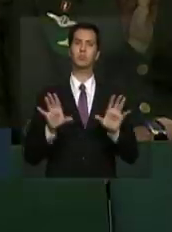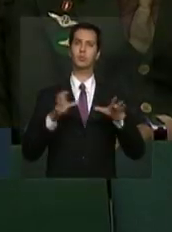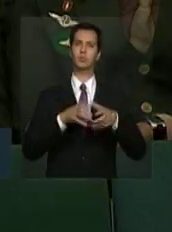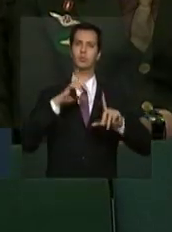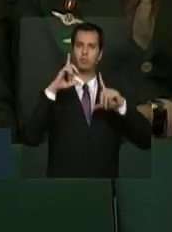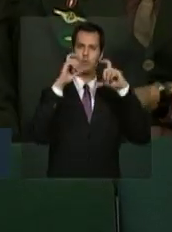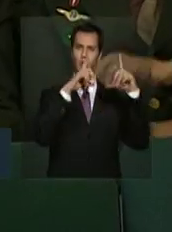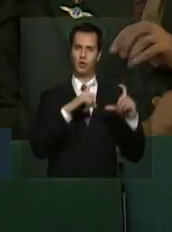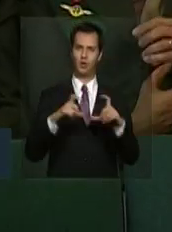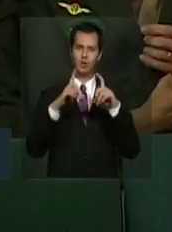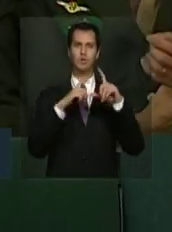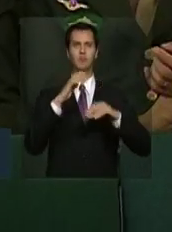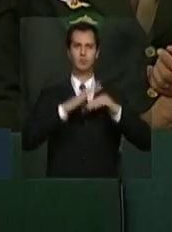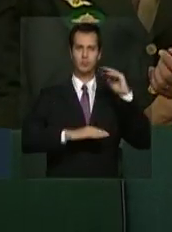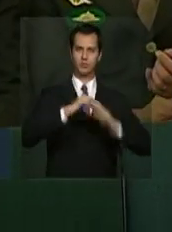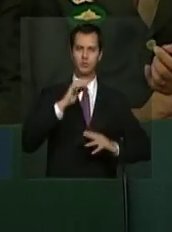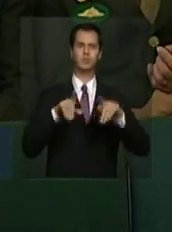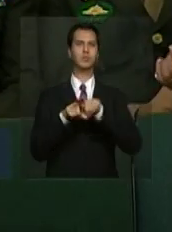fotógrafos,